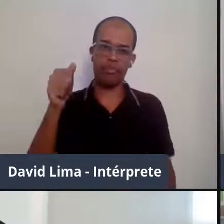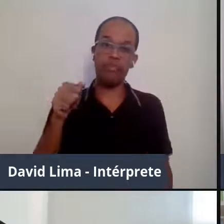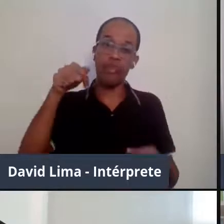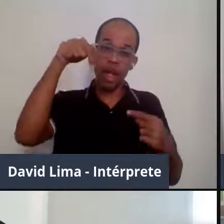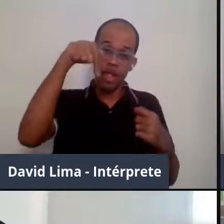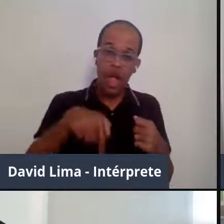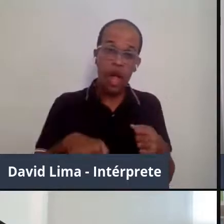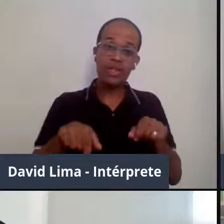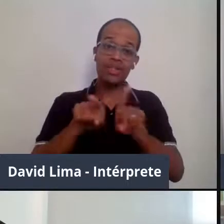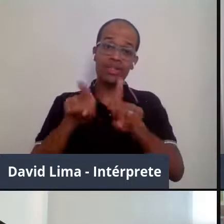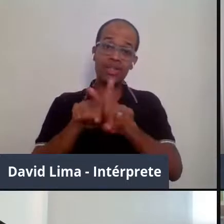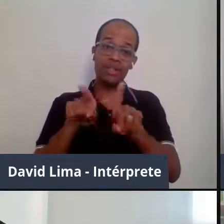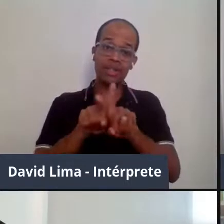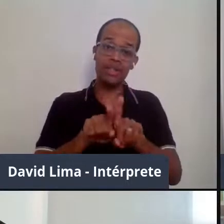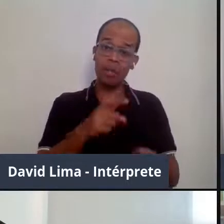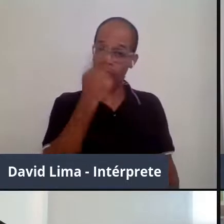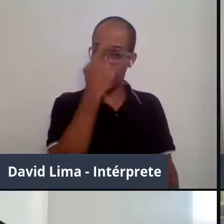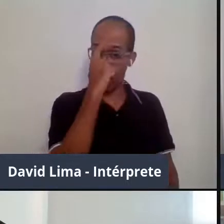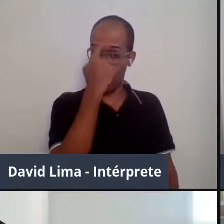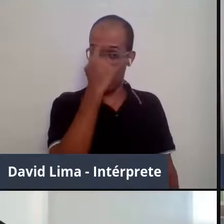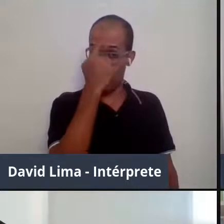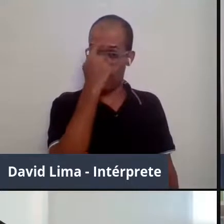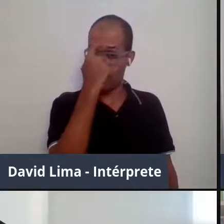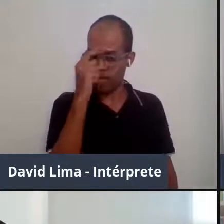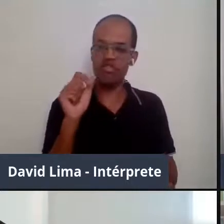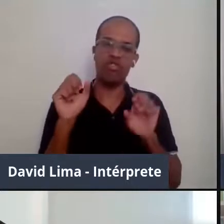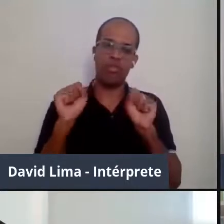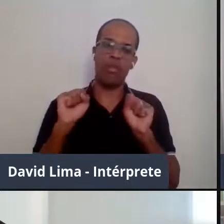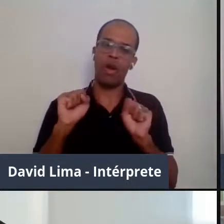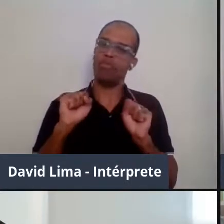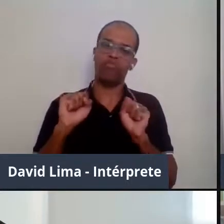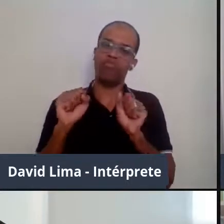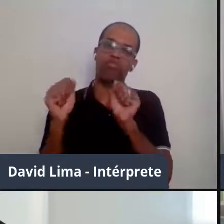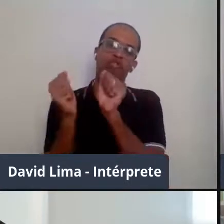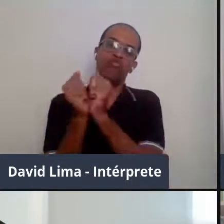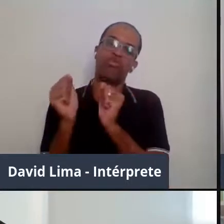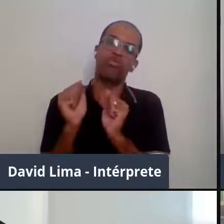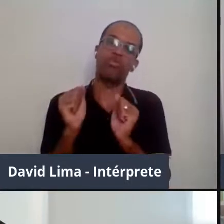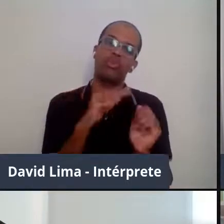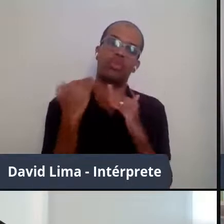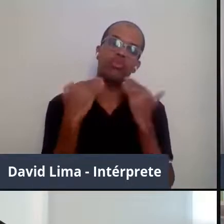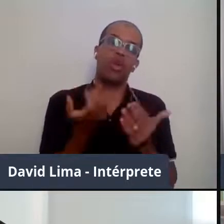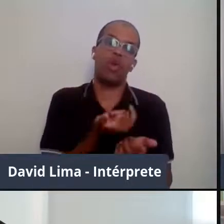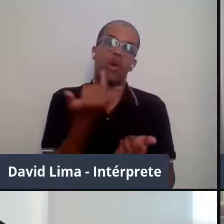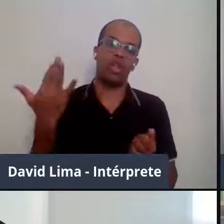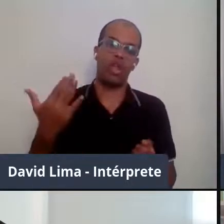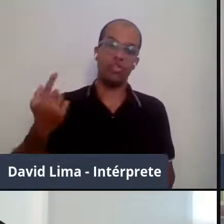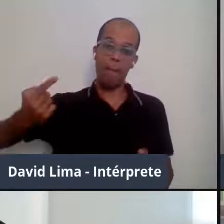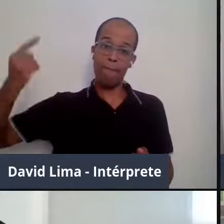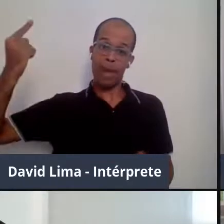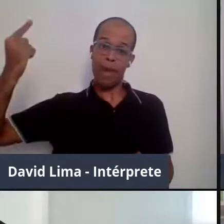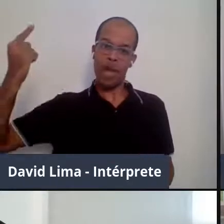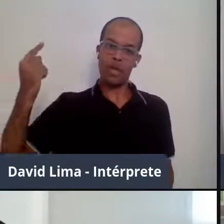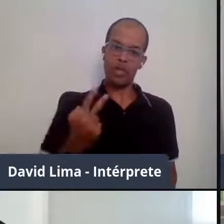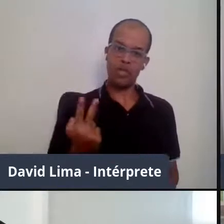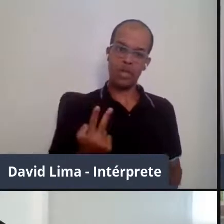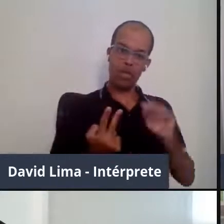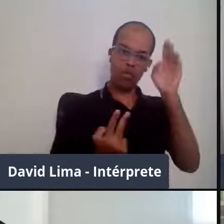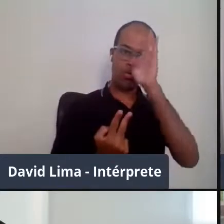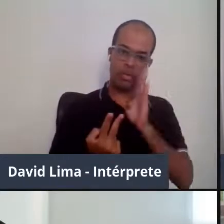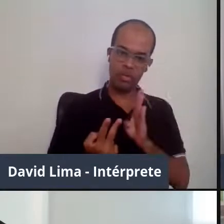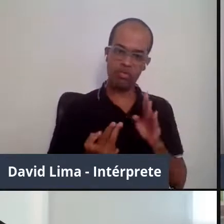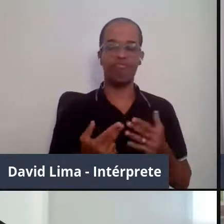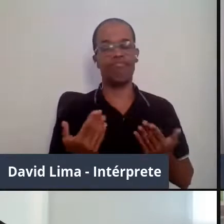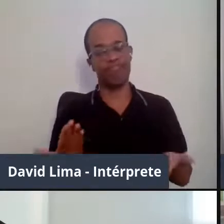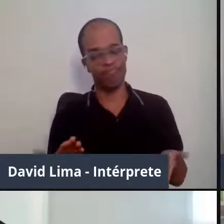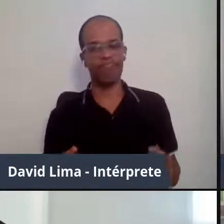números próximos. A Índia em primeiro e nós em segundo. Temos sempre que nos recordar que os direitos humanos e o